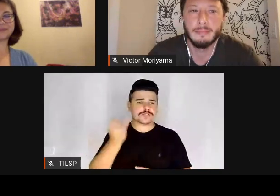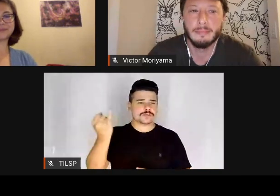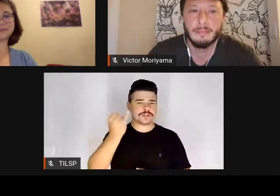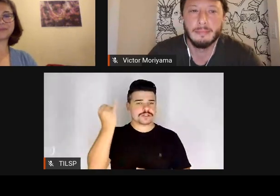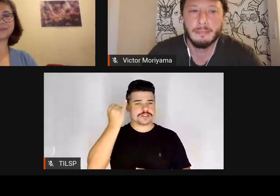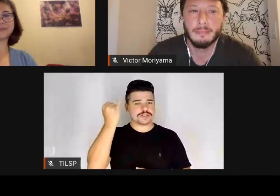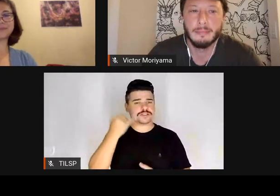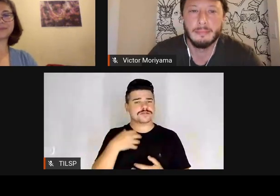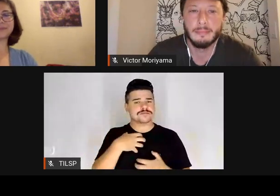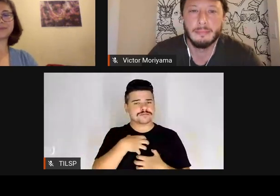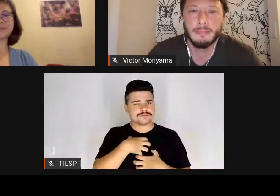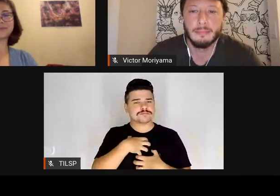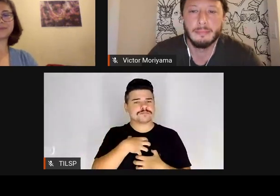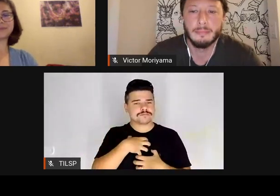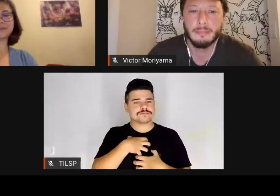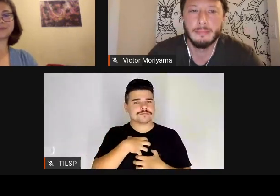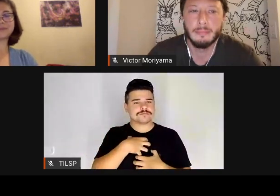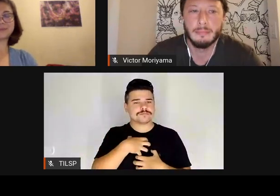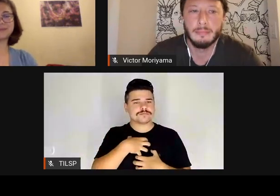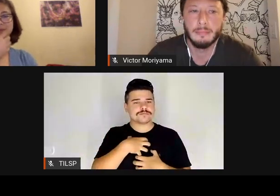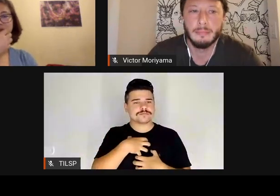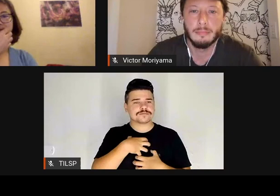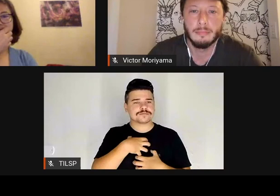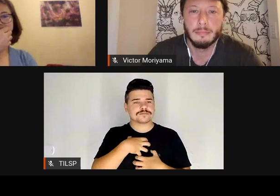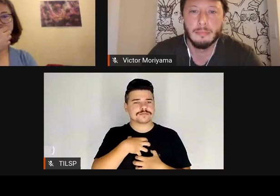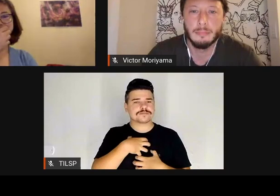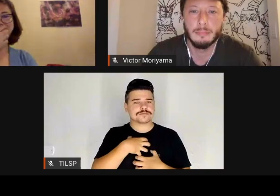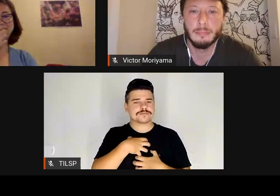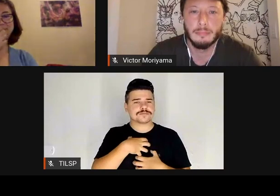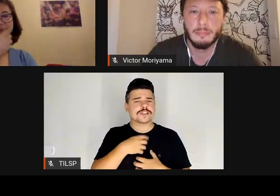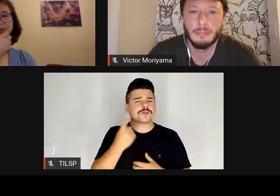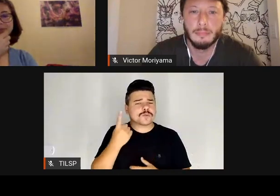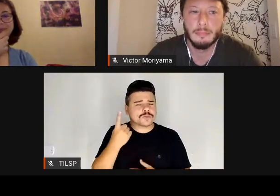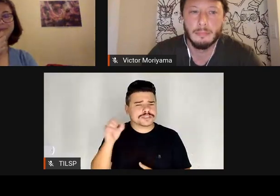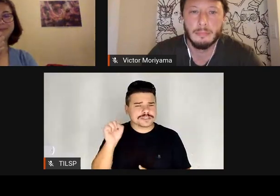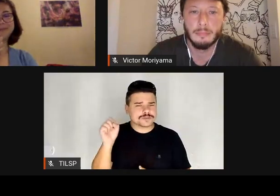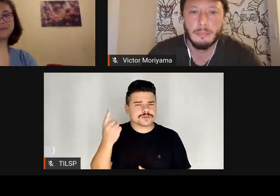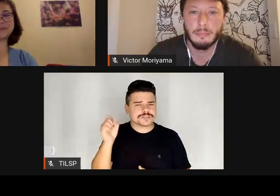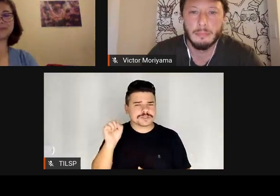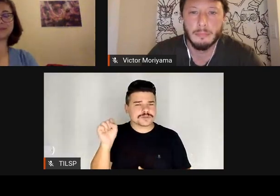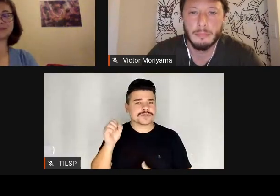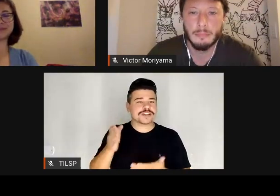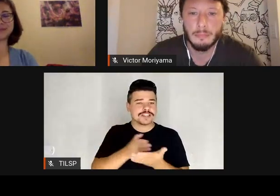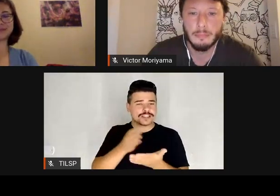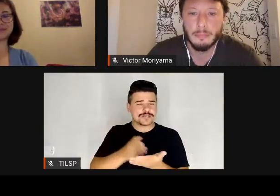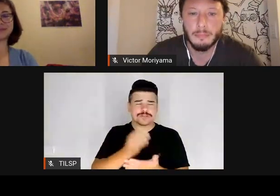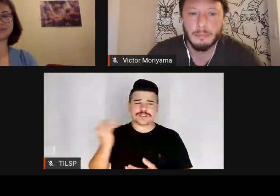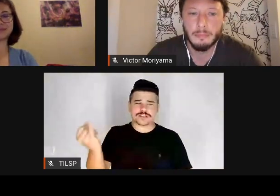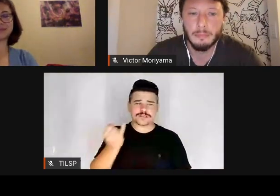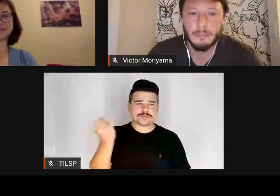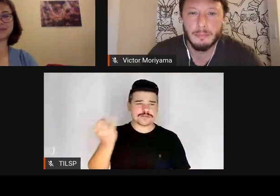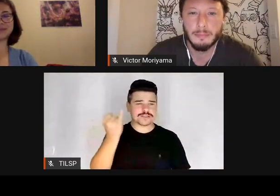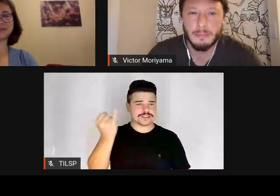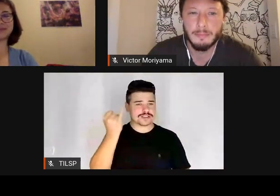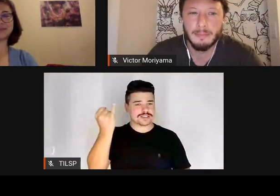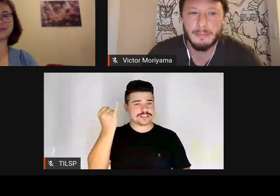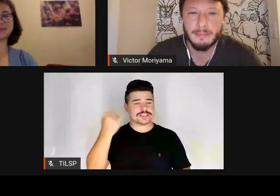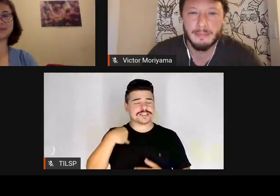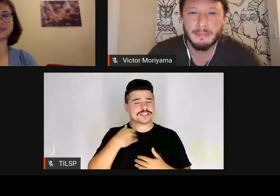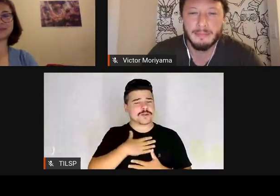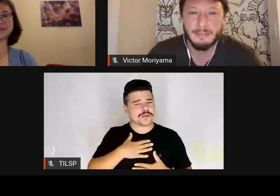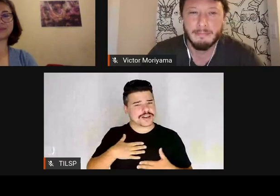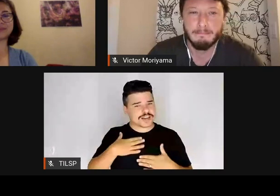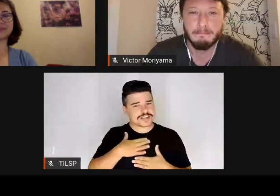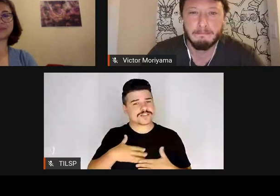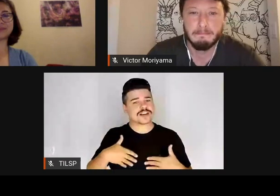Evandro, curto e depois iremos... Um segundo. Esse livro foi tão importante e tão gratificante para nós